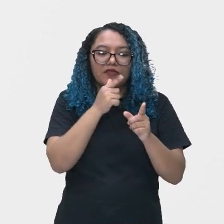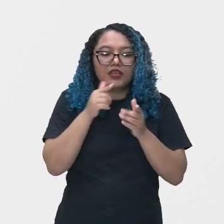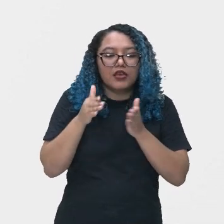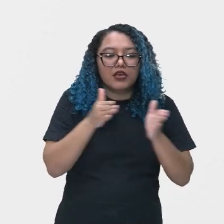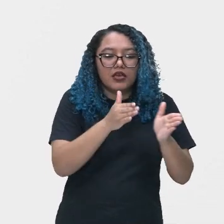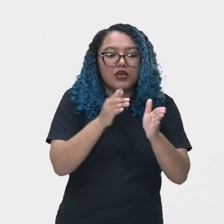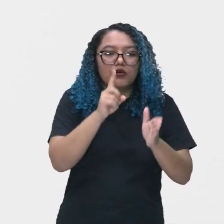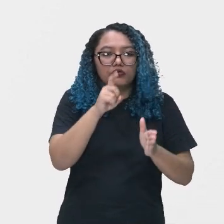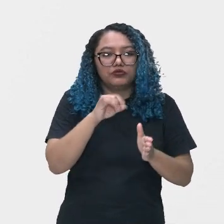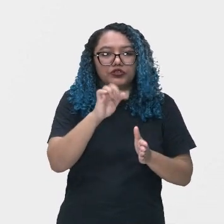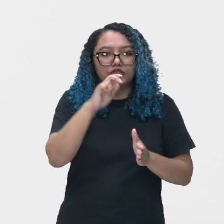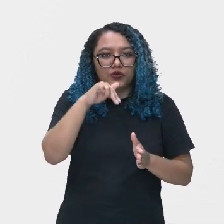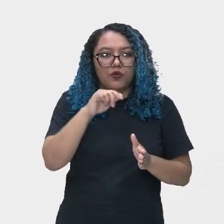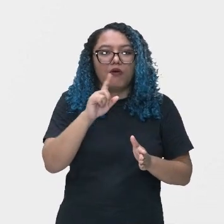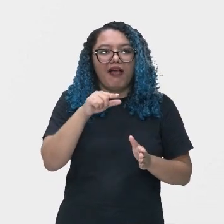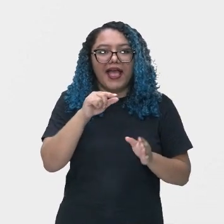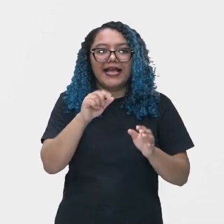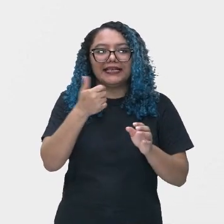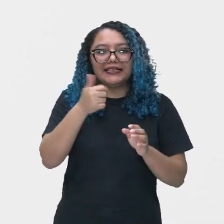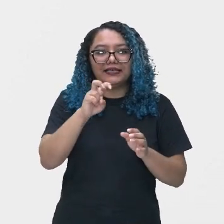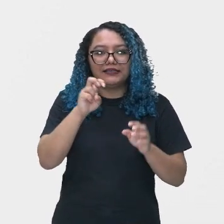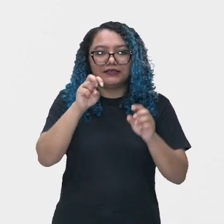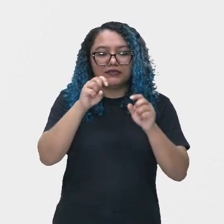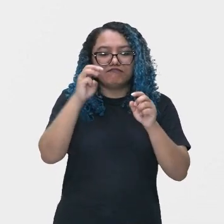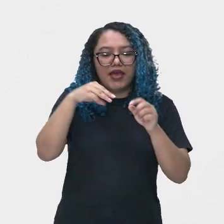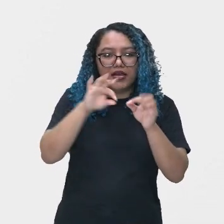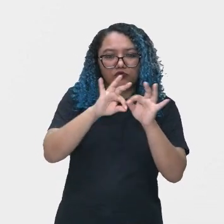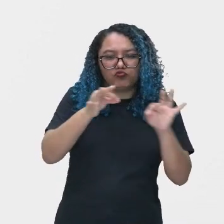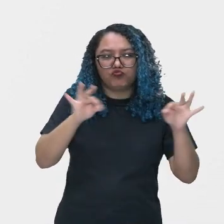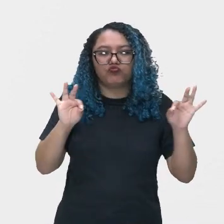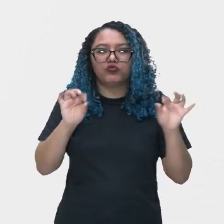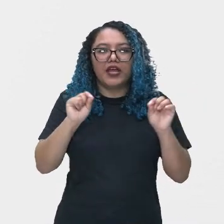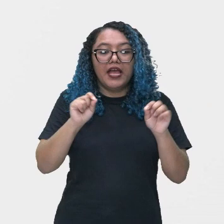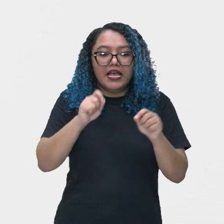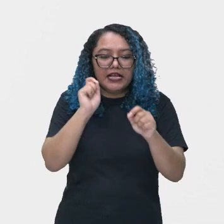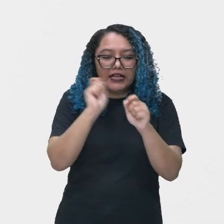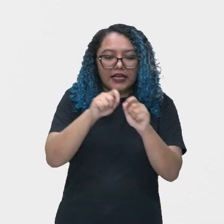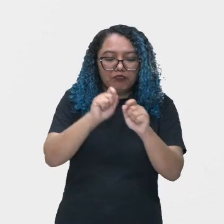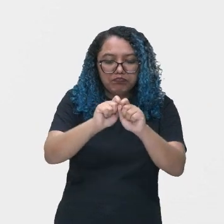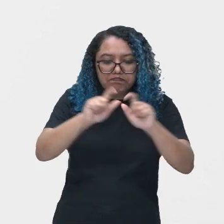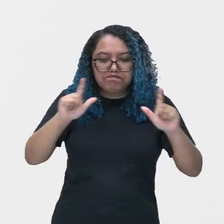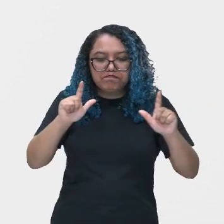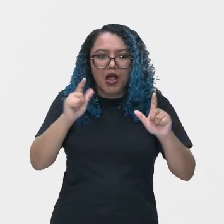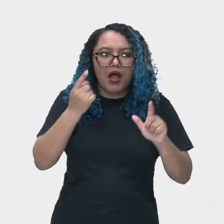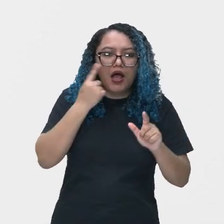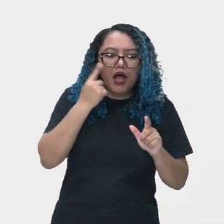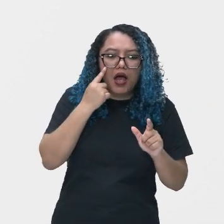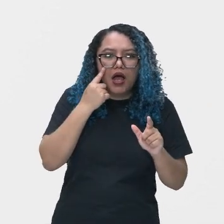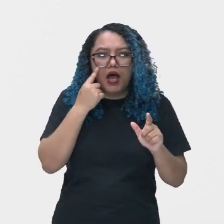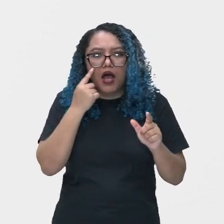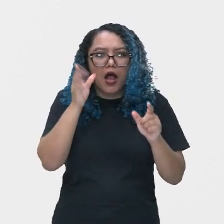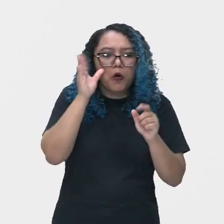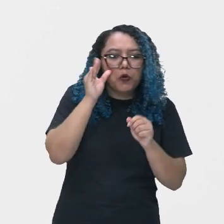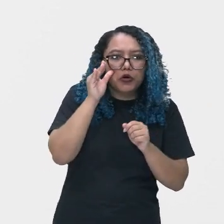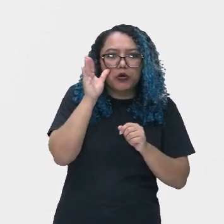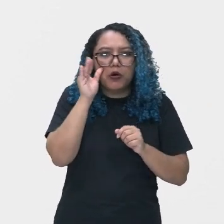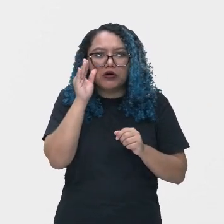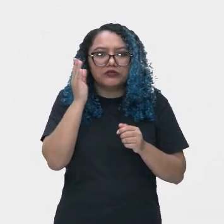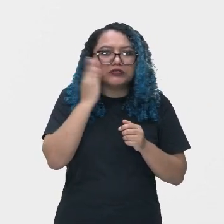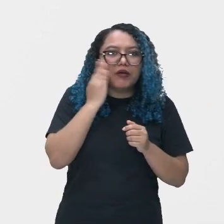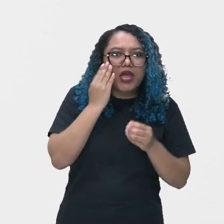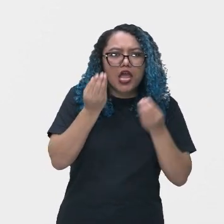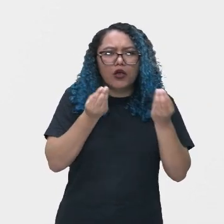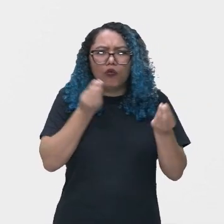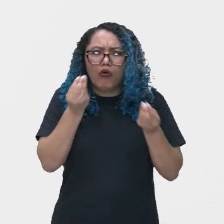aqui já vai direto, clica nos links, vai verificar o que aconteceu, porque causa uma grande curiosidade, né? E eu tenho o